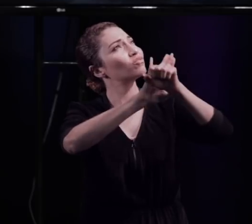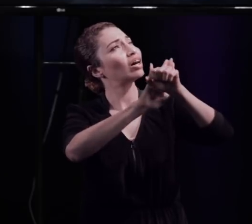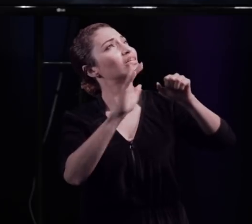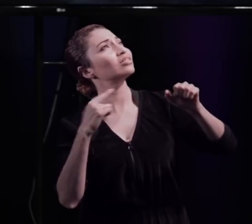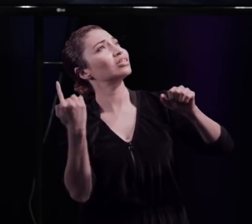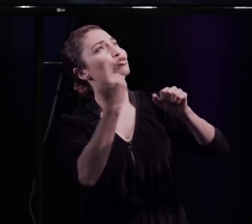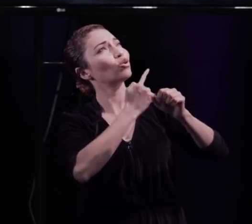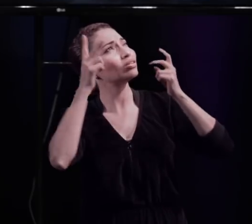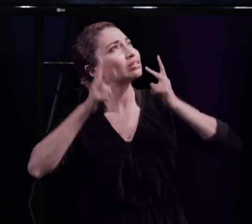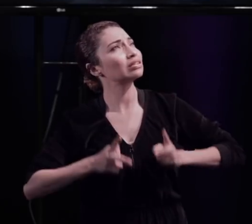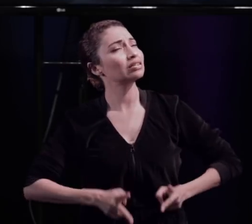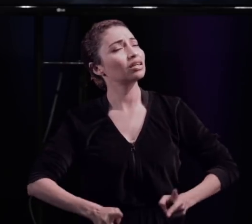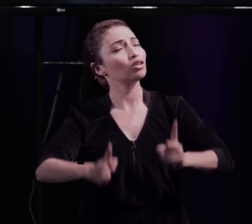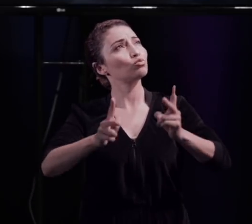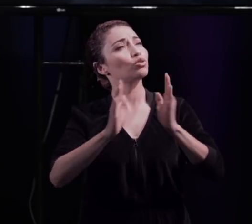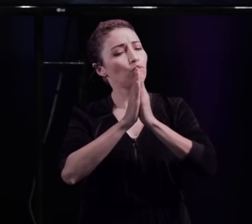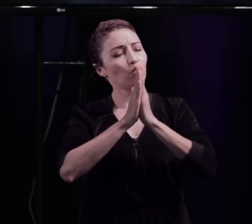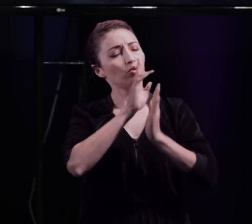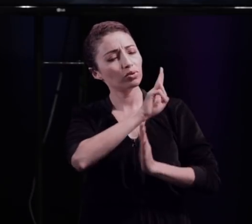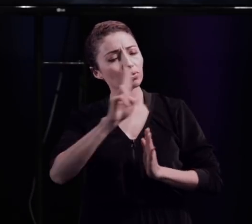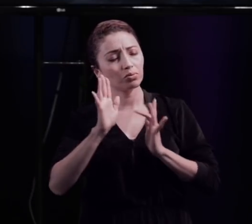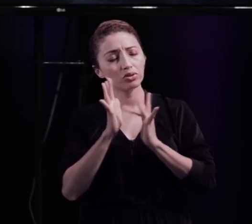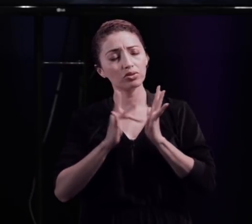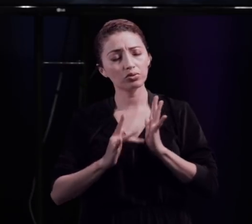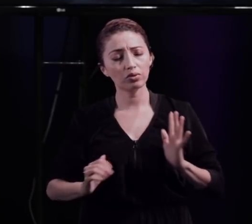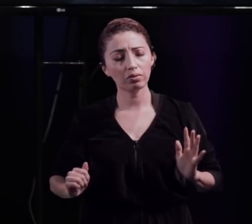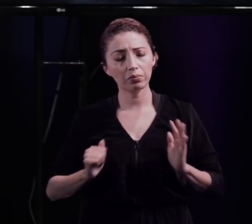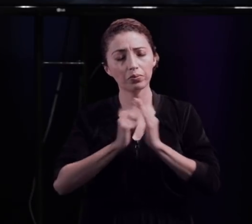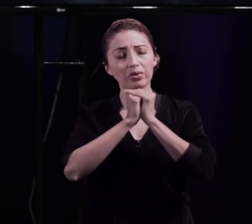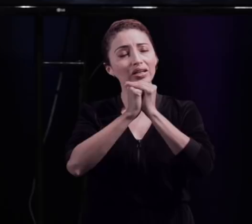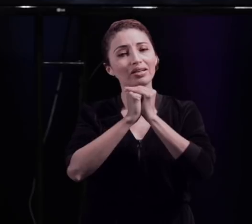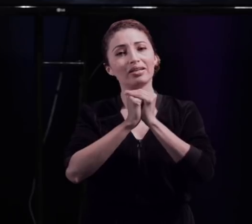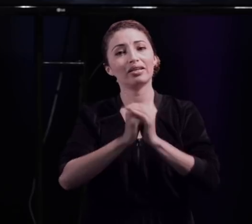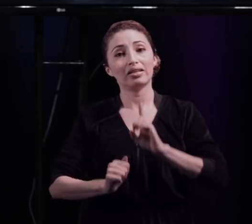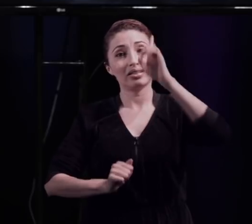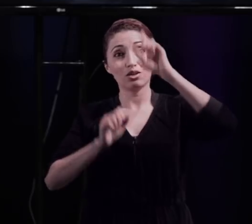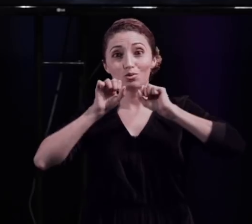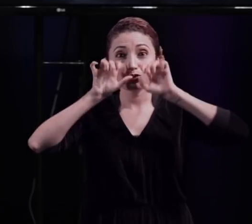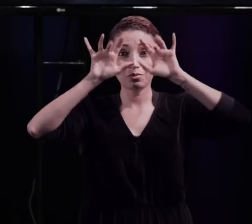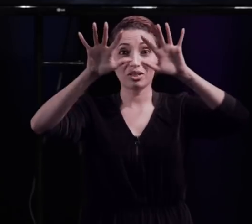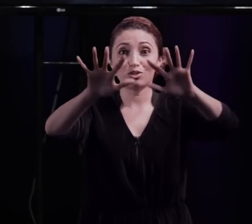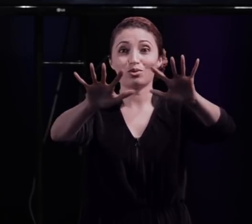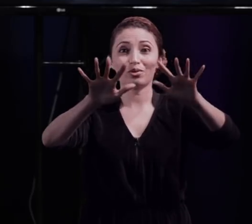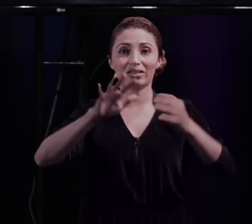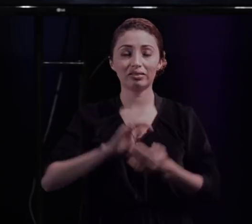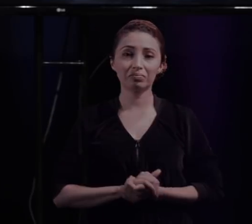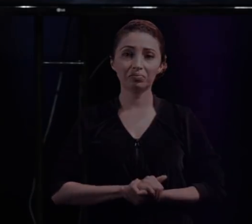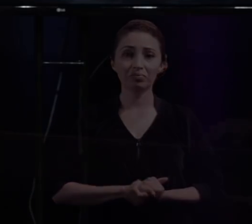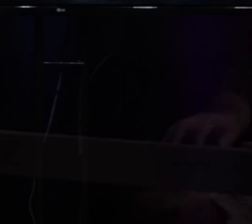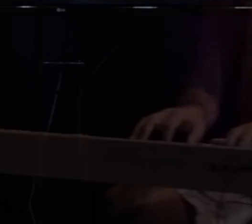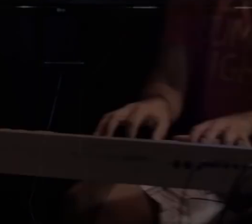faça isso conosco cada dia mais. Eu oro em nome de Jesus. Amém. Que Deus nos